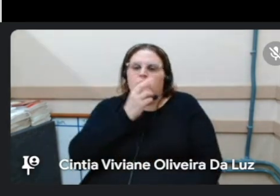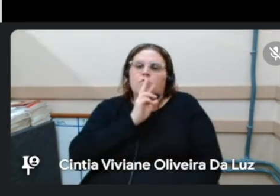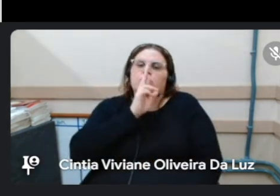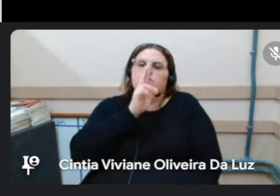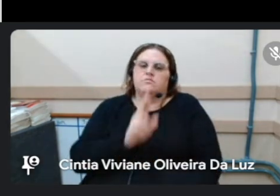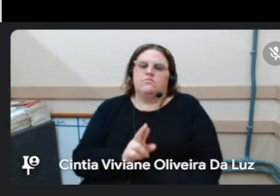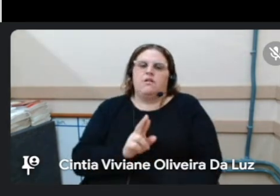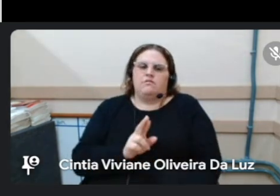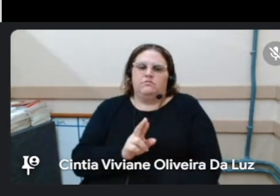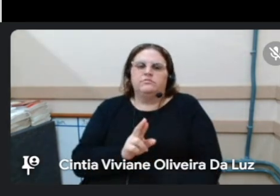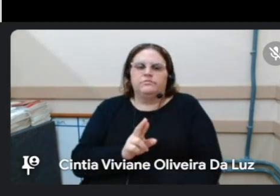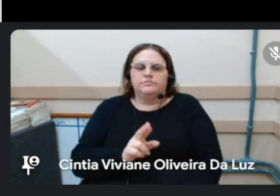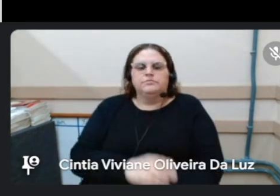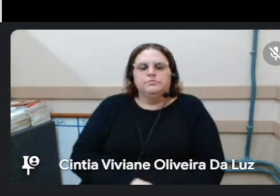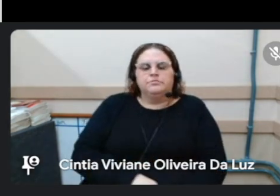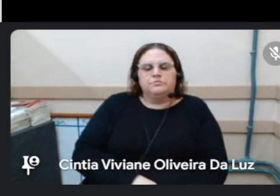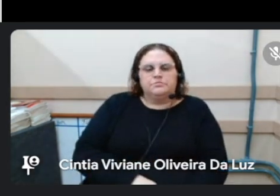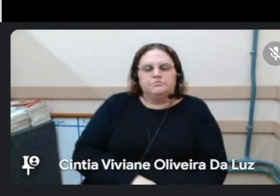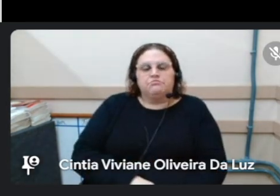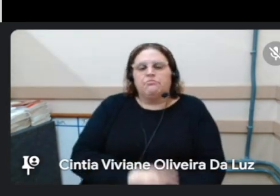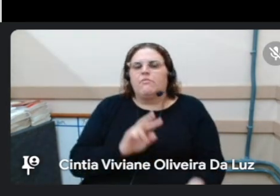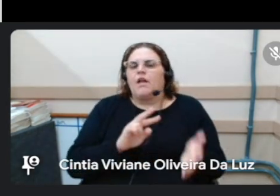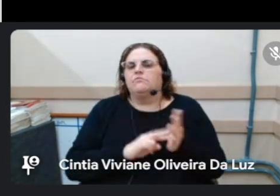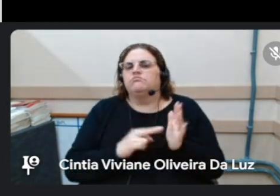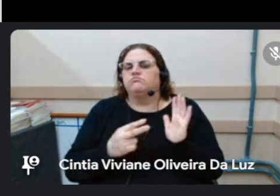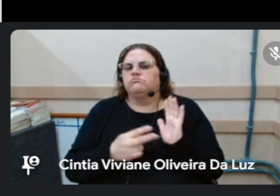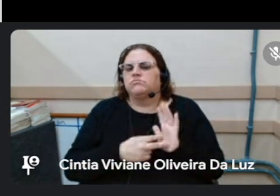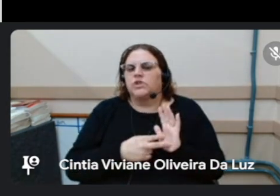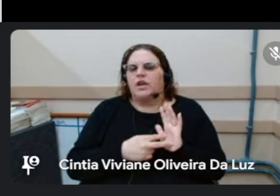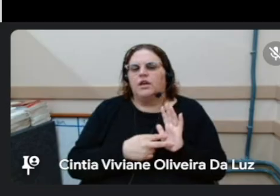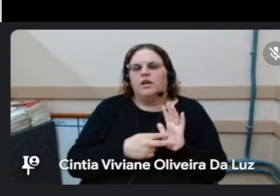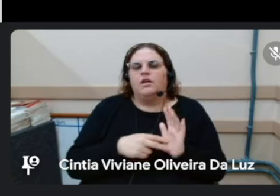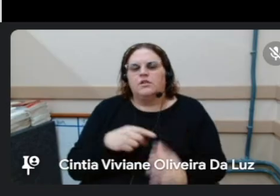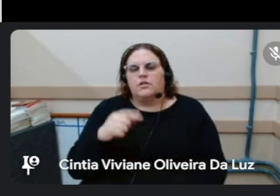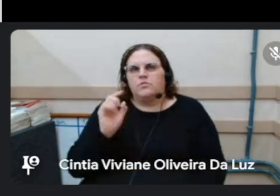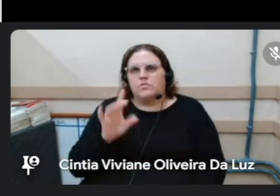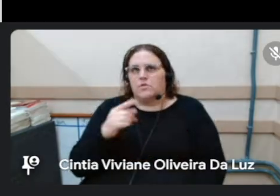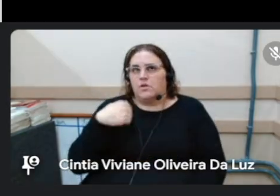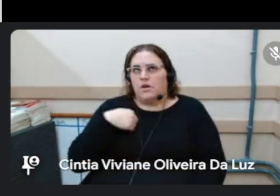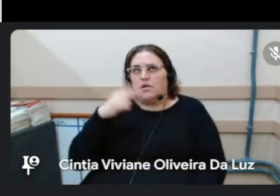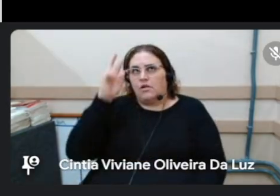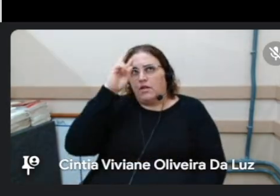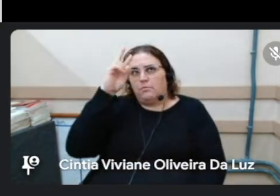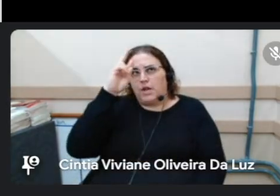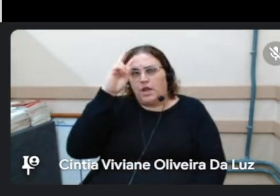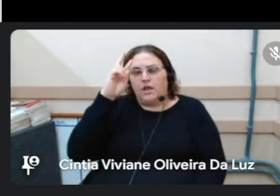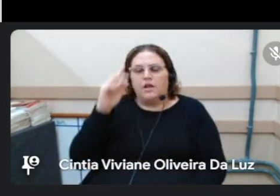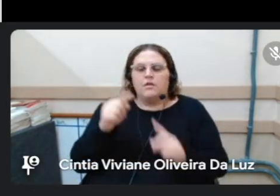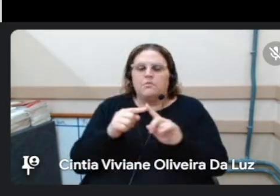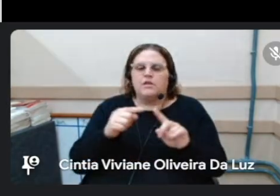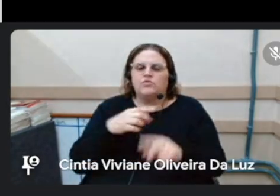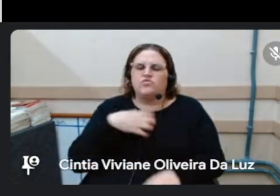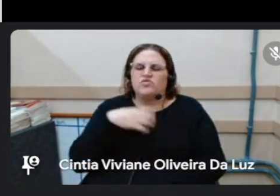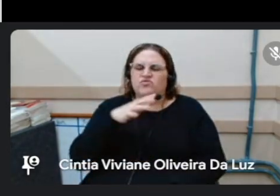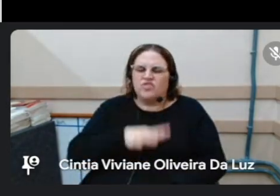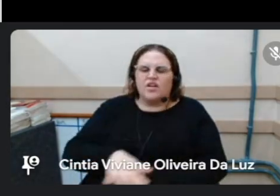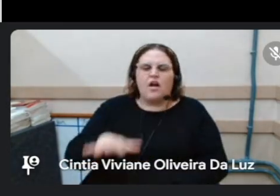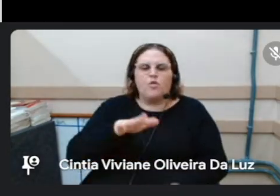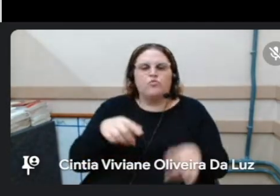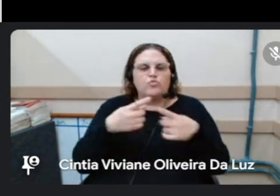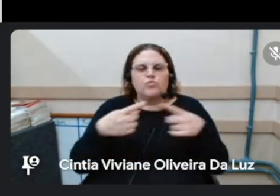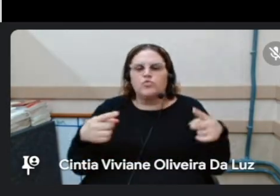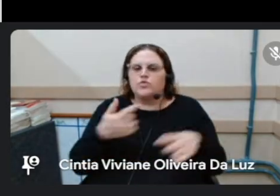Eh Ou seja só porque me lembrei agora mas de modo geral o músico atua sem vínculos